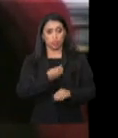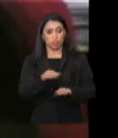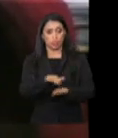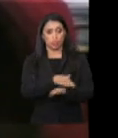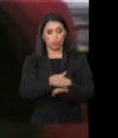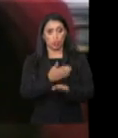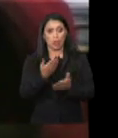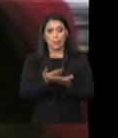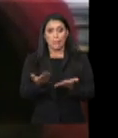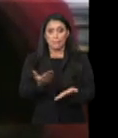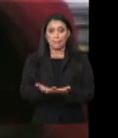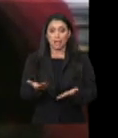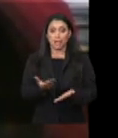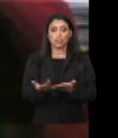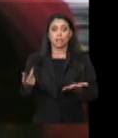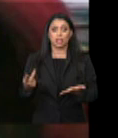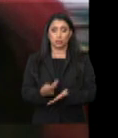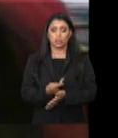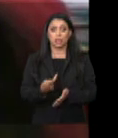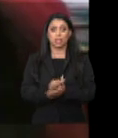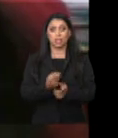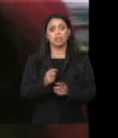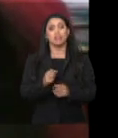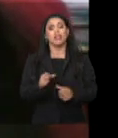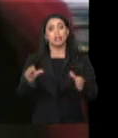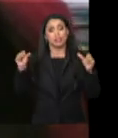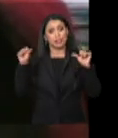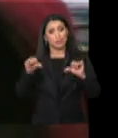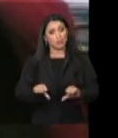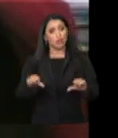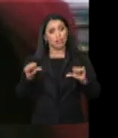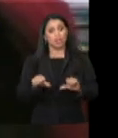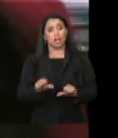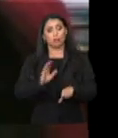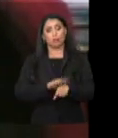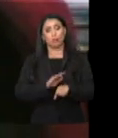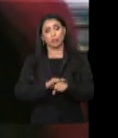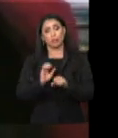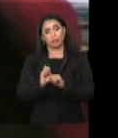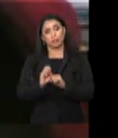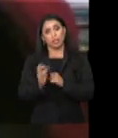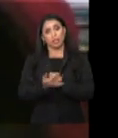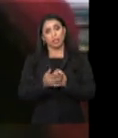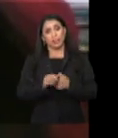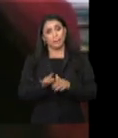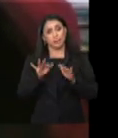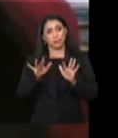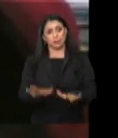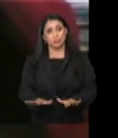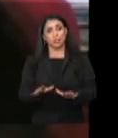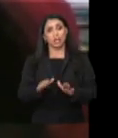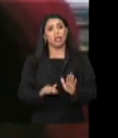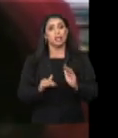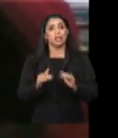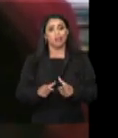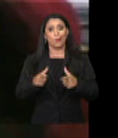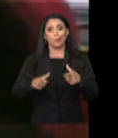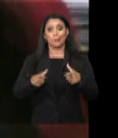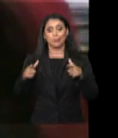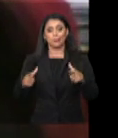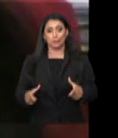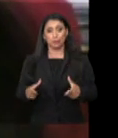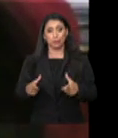gravados com a pandemia da covid-19 e o aumento é crescente da população em situação de rua devido a situação